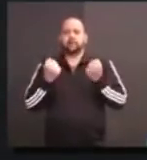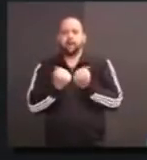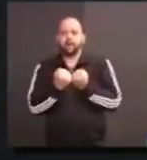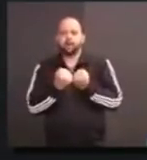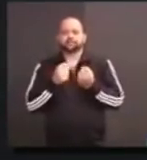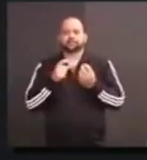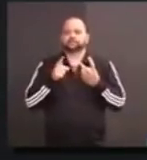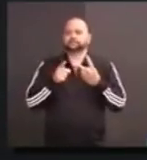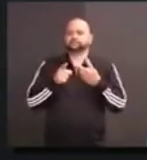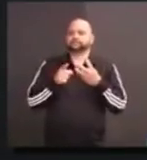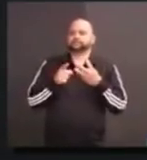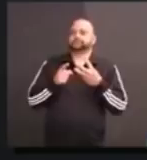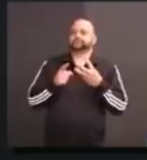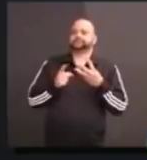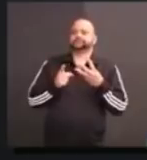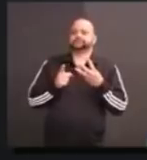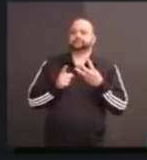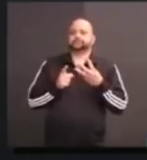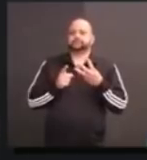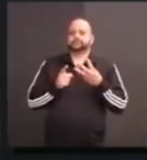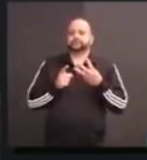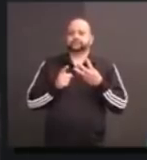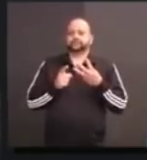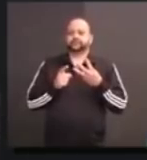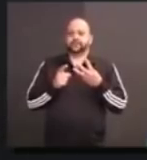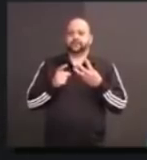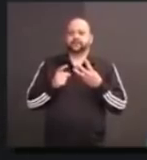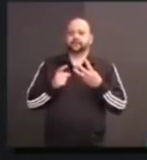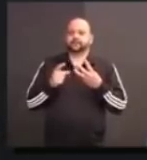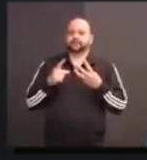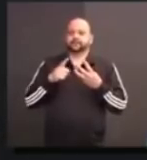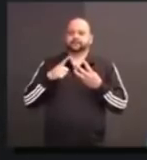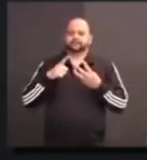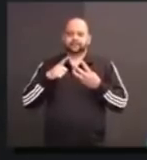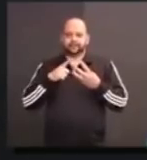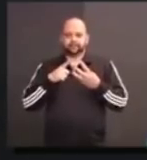simpósios muito caros,